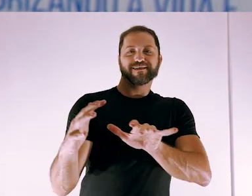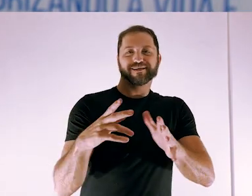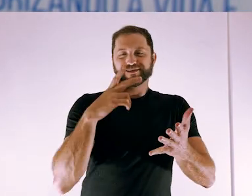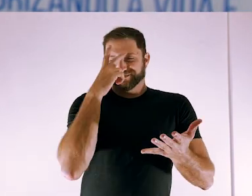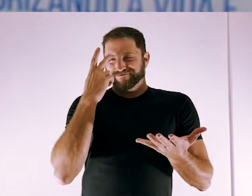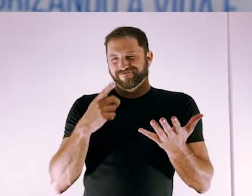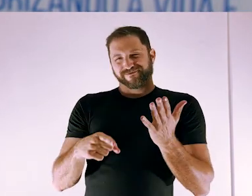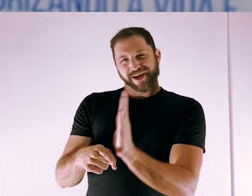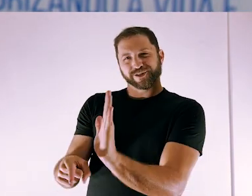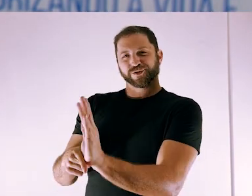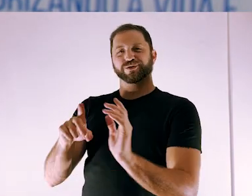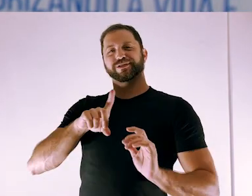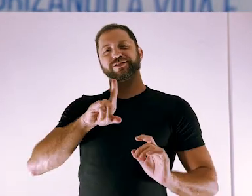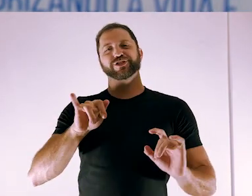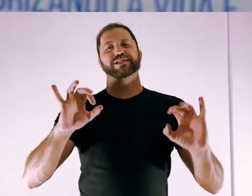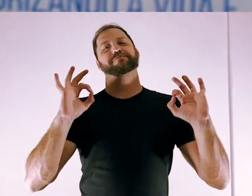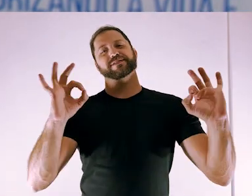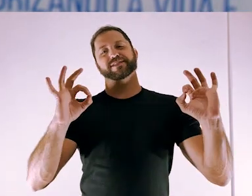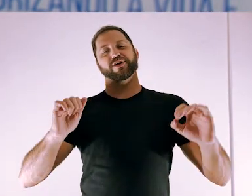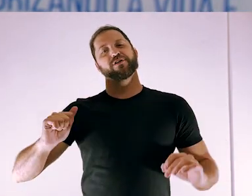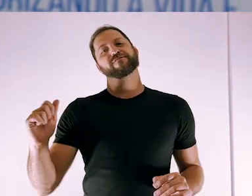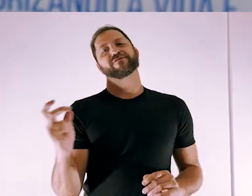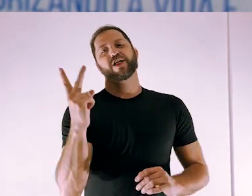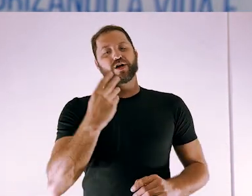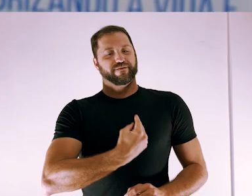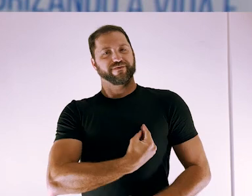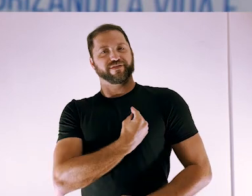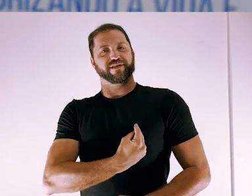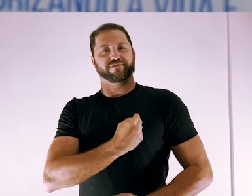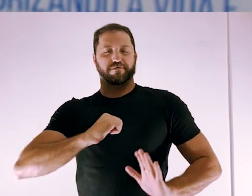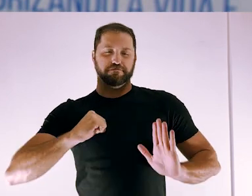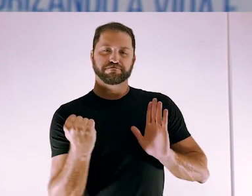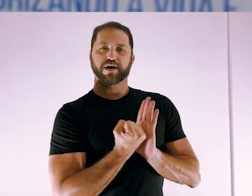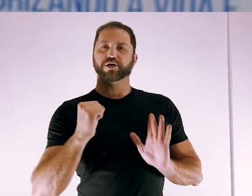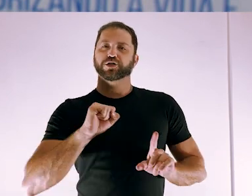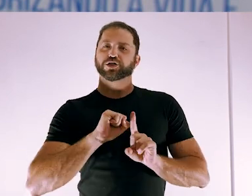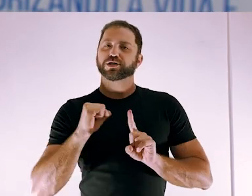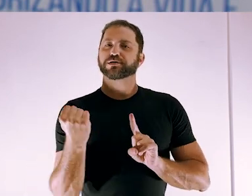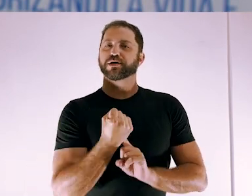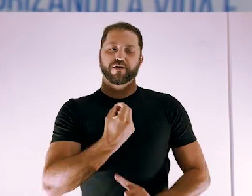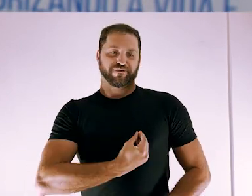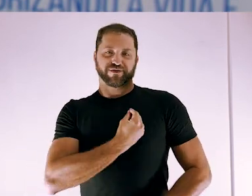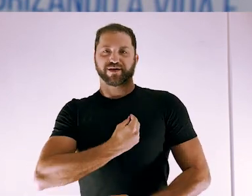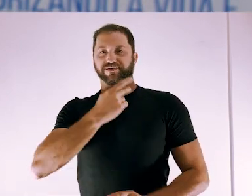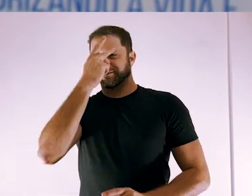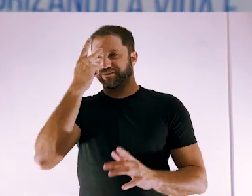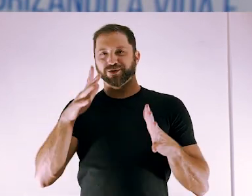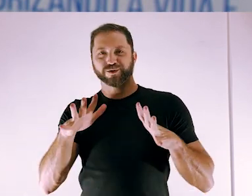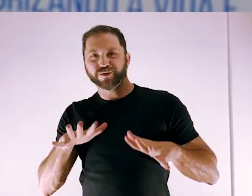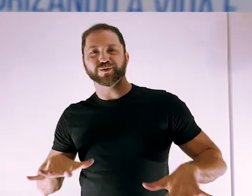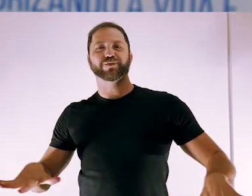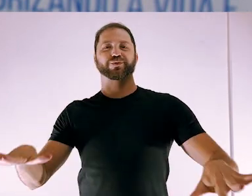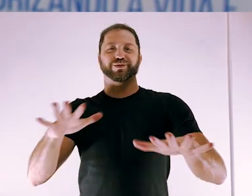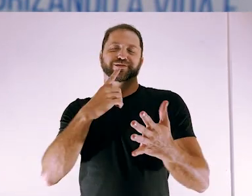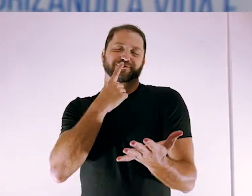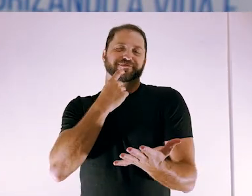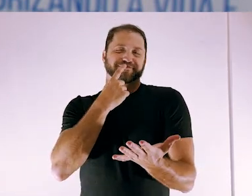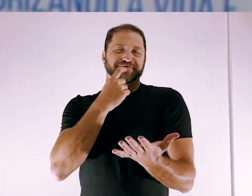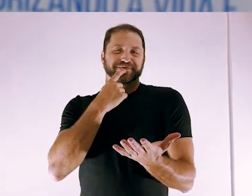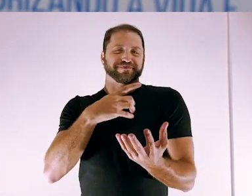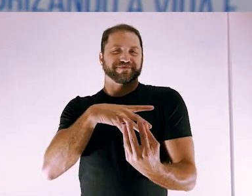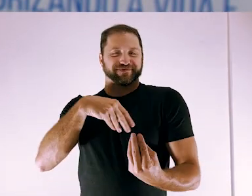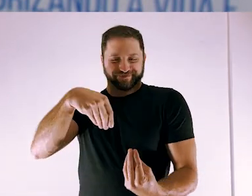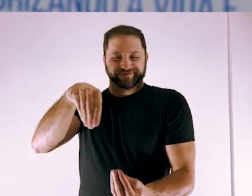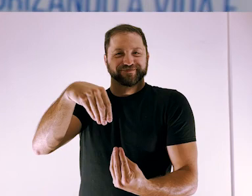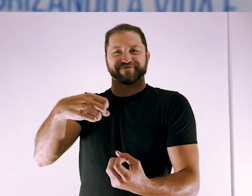para estar fazendo deste dia um dia muito especial, um dia de valorização de vida, de impacto social na vida de todos aqueles